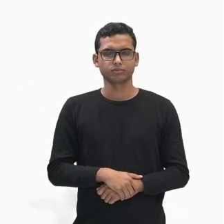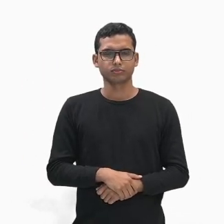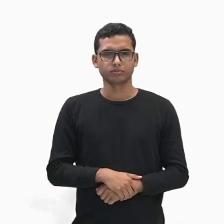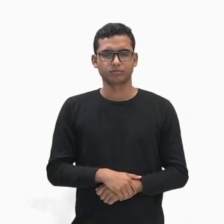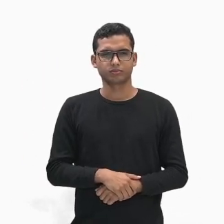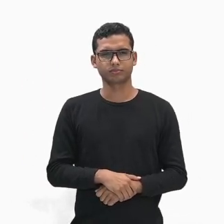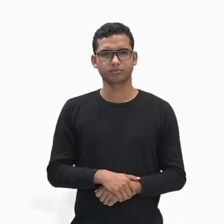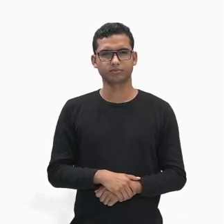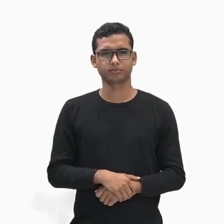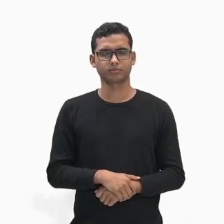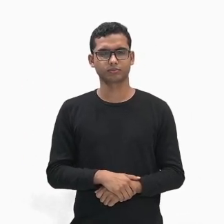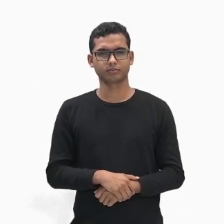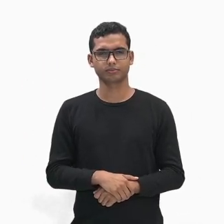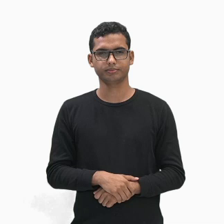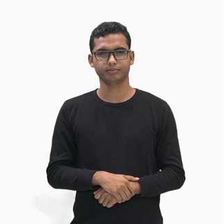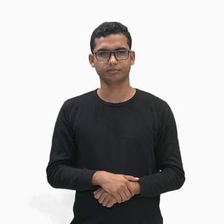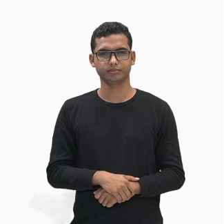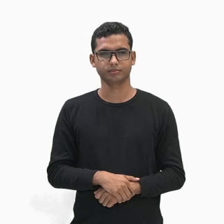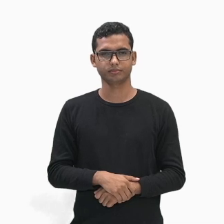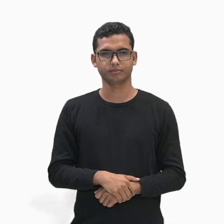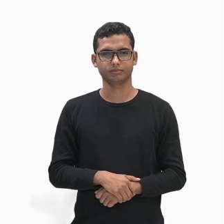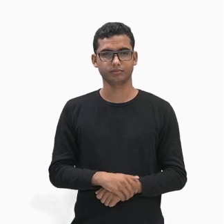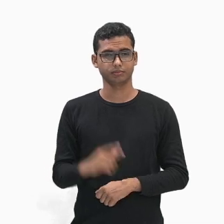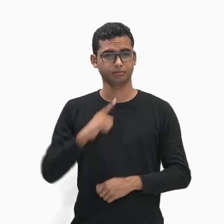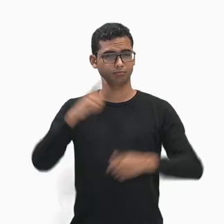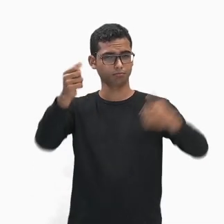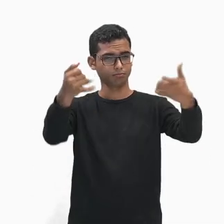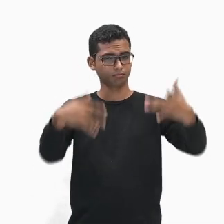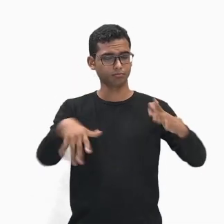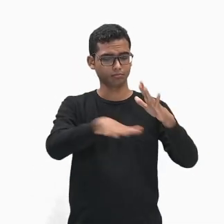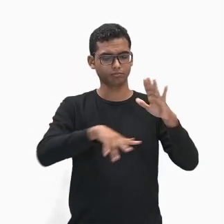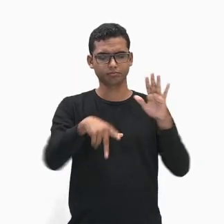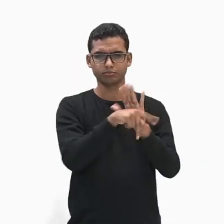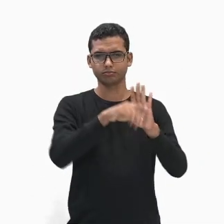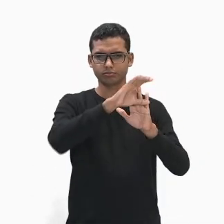aí a explicação